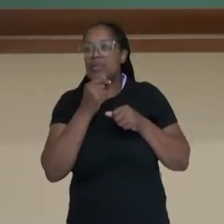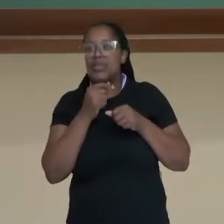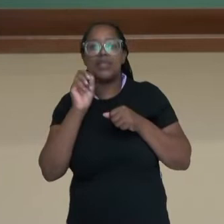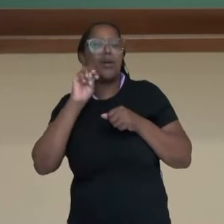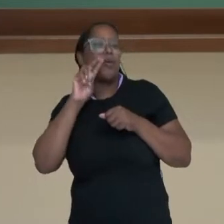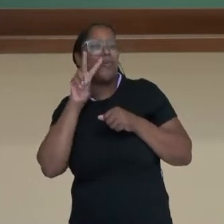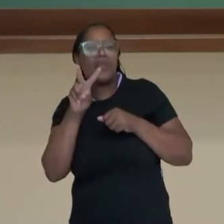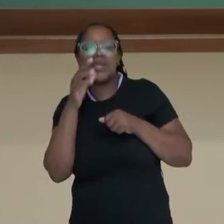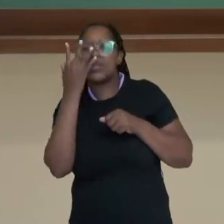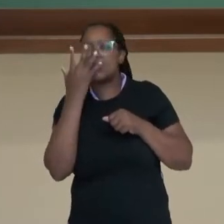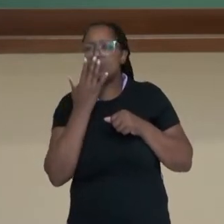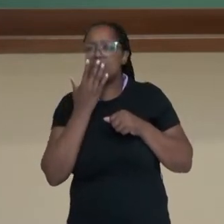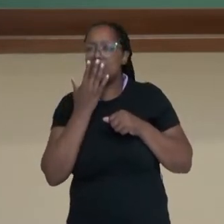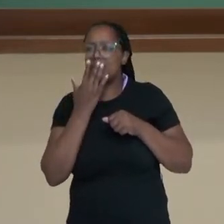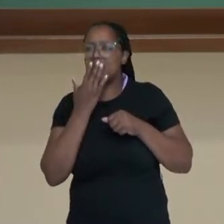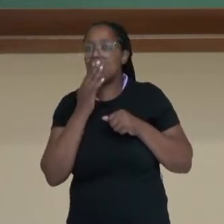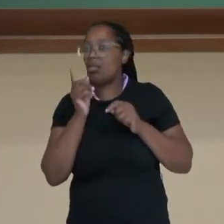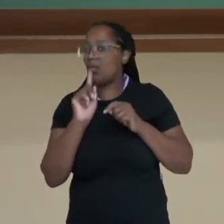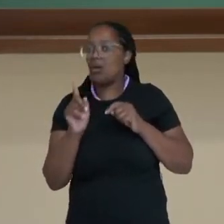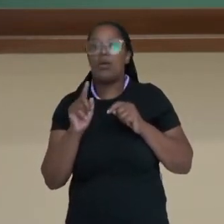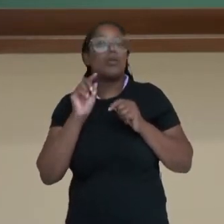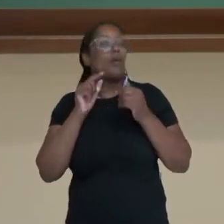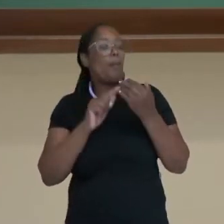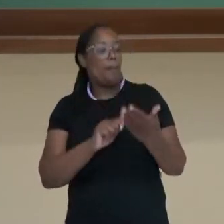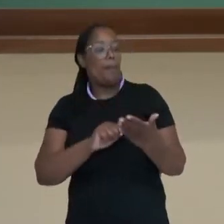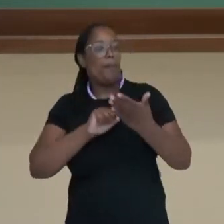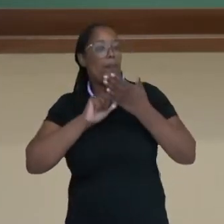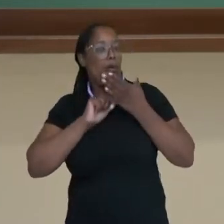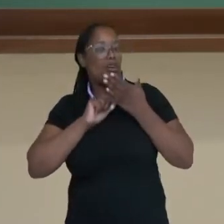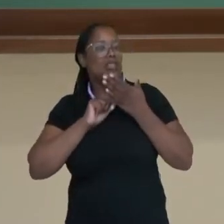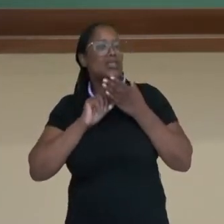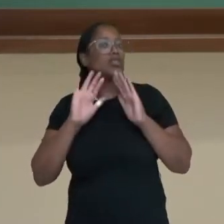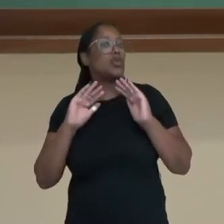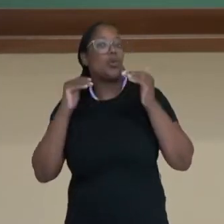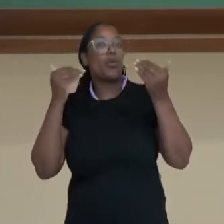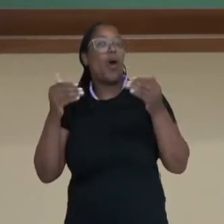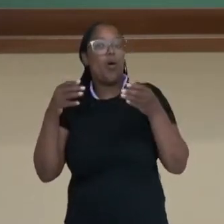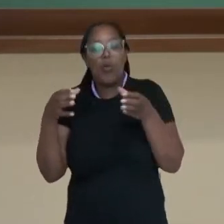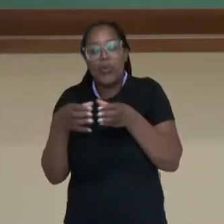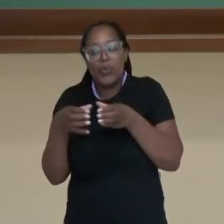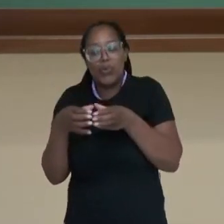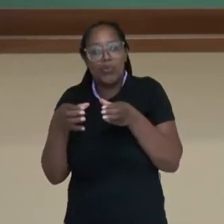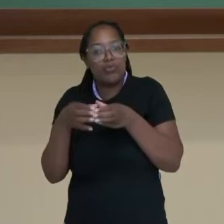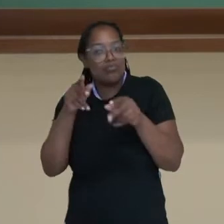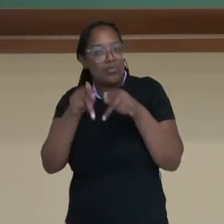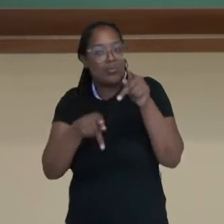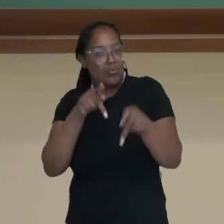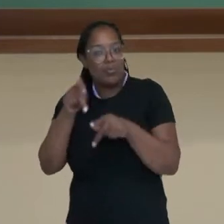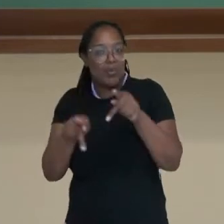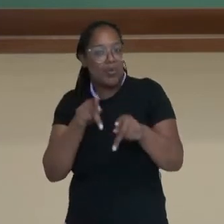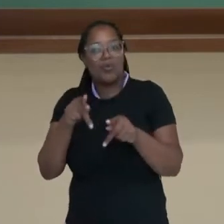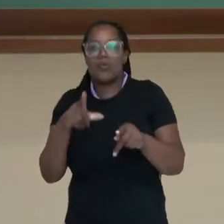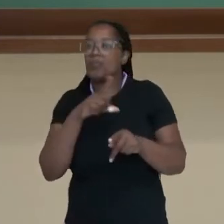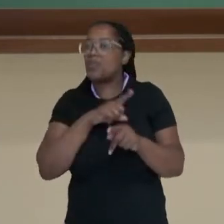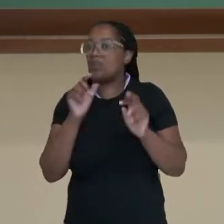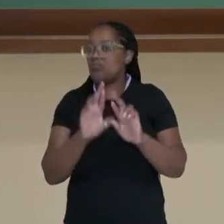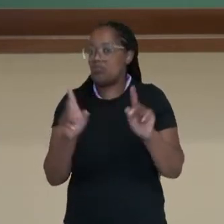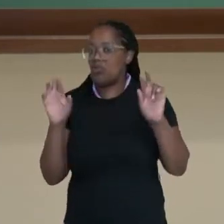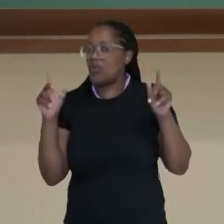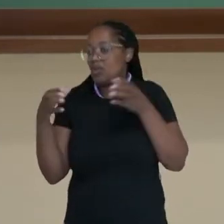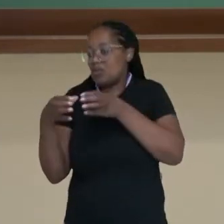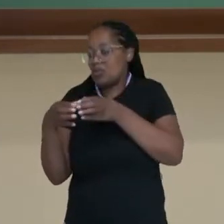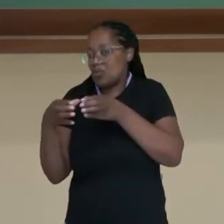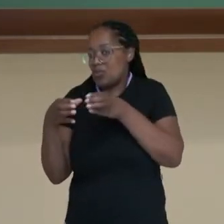as cores e tal. Isso mostra, né, de qual etnia ela é, porque como eu estava falando, há diversas etnias